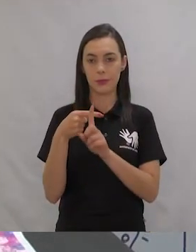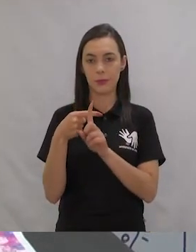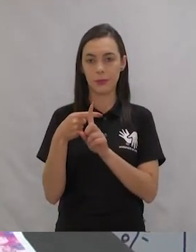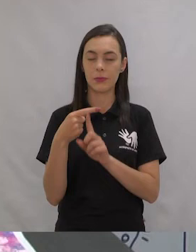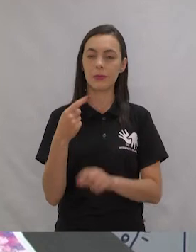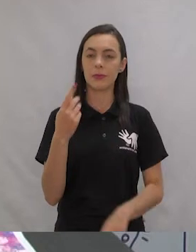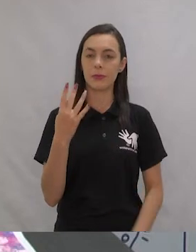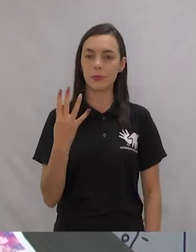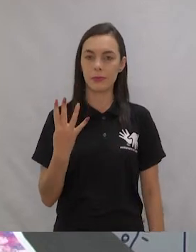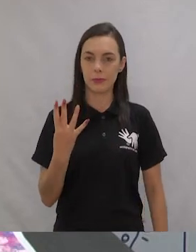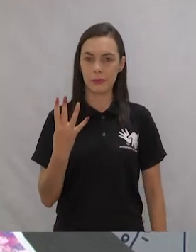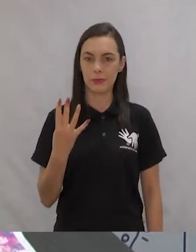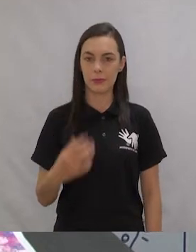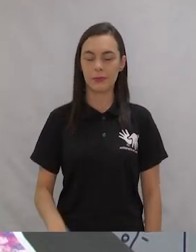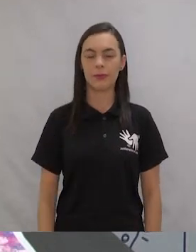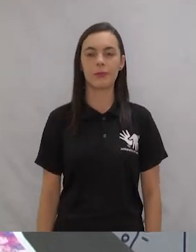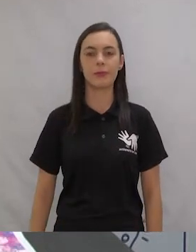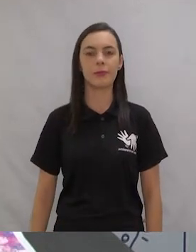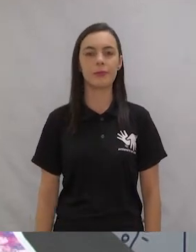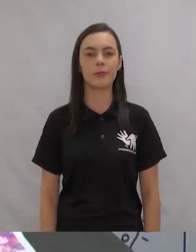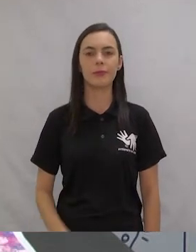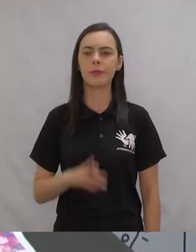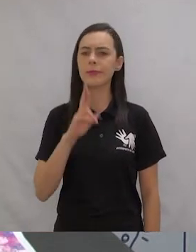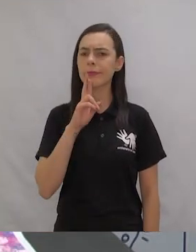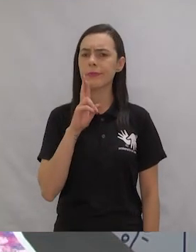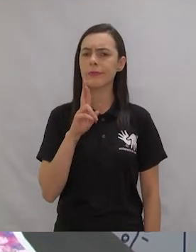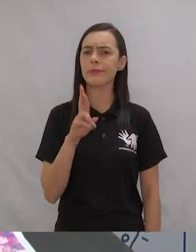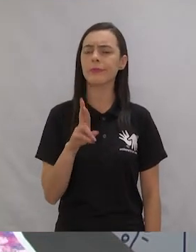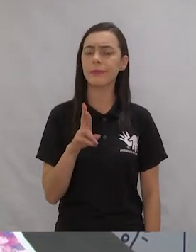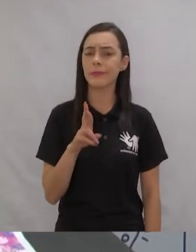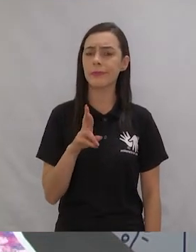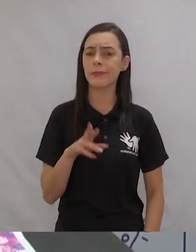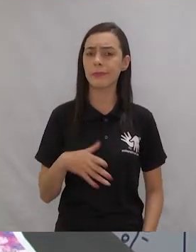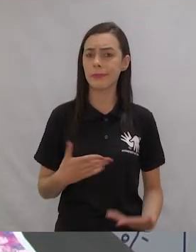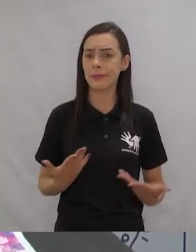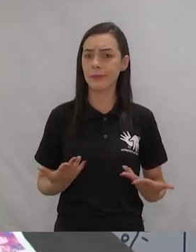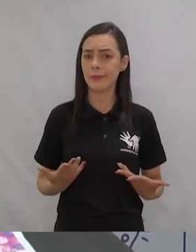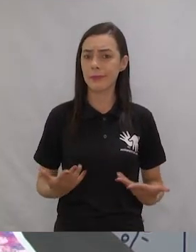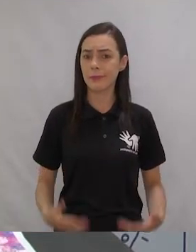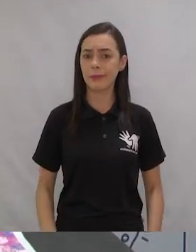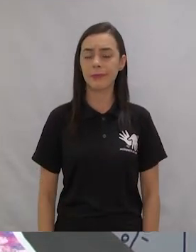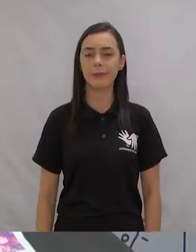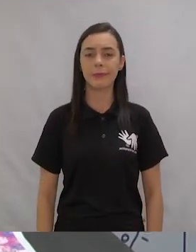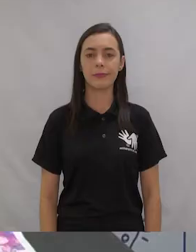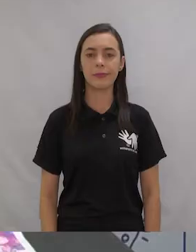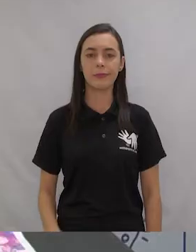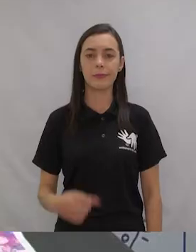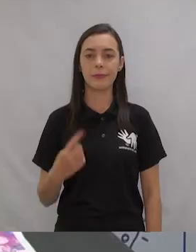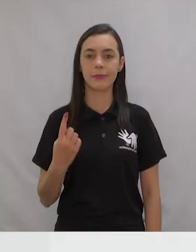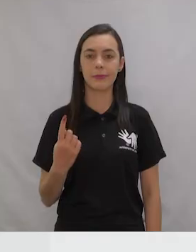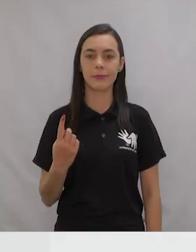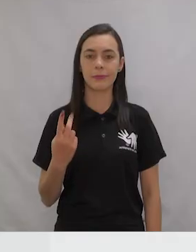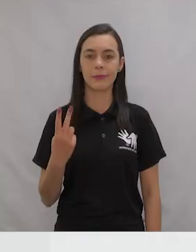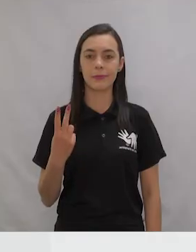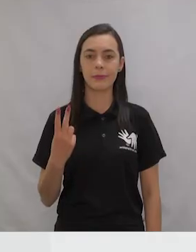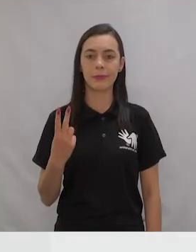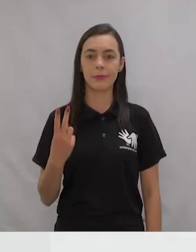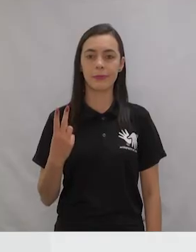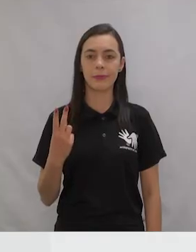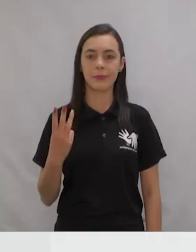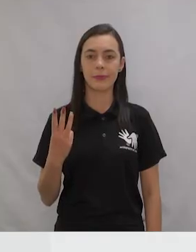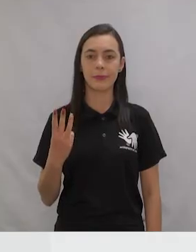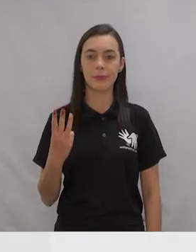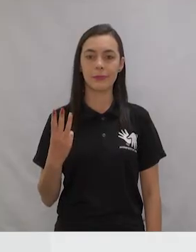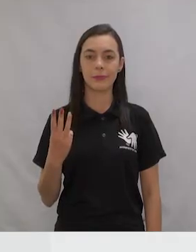4 mais 4 é igual a... Vamos lá? 1,